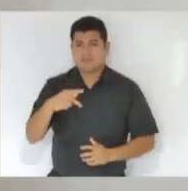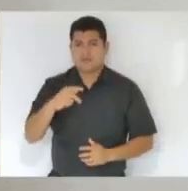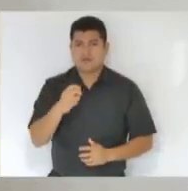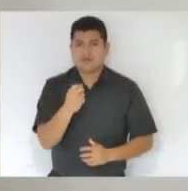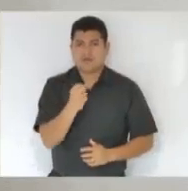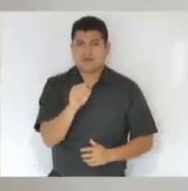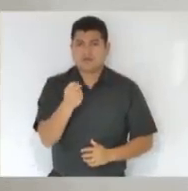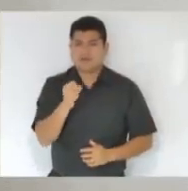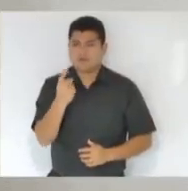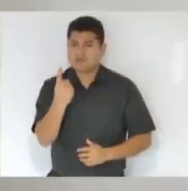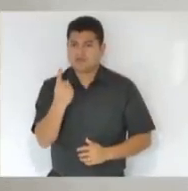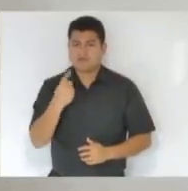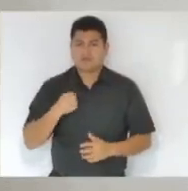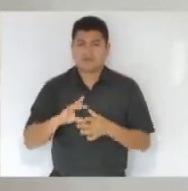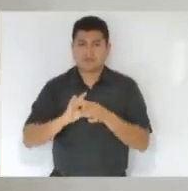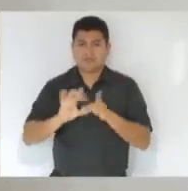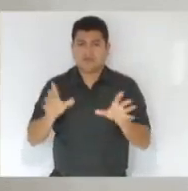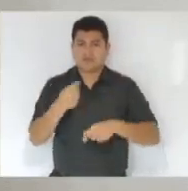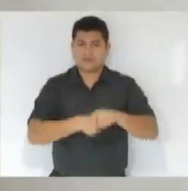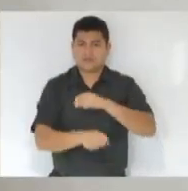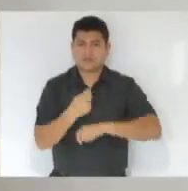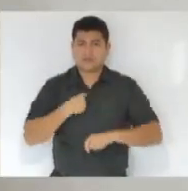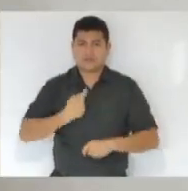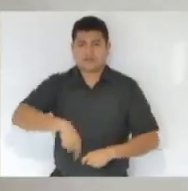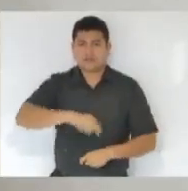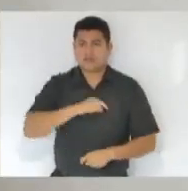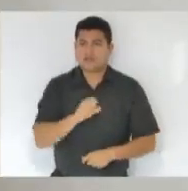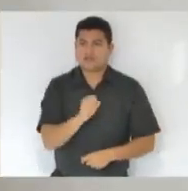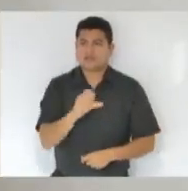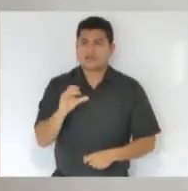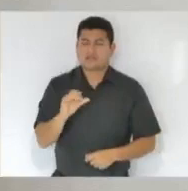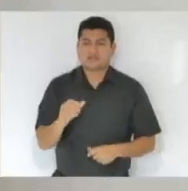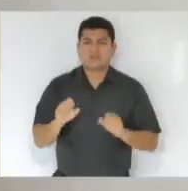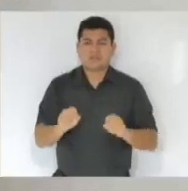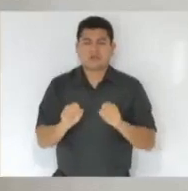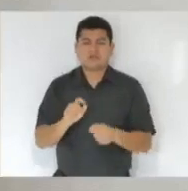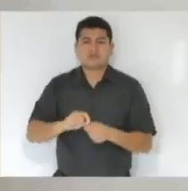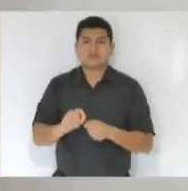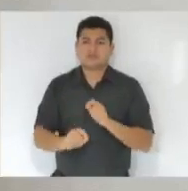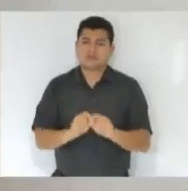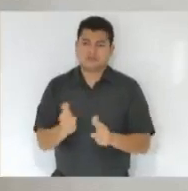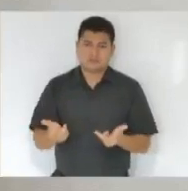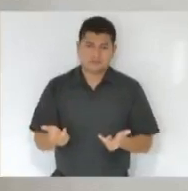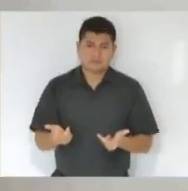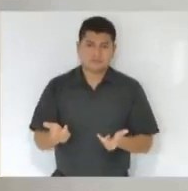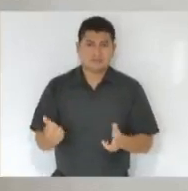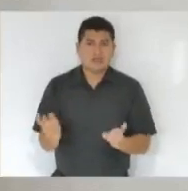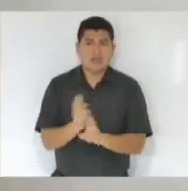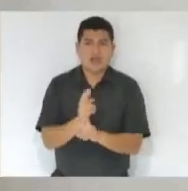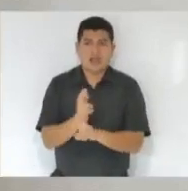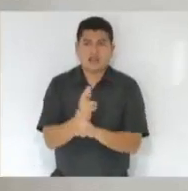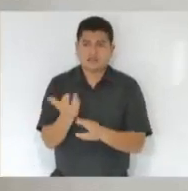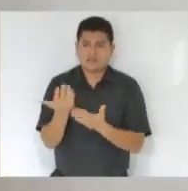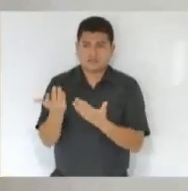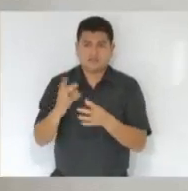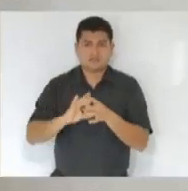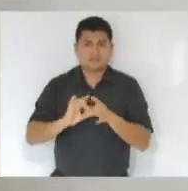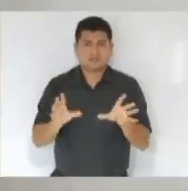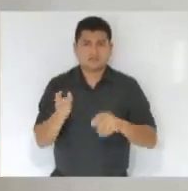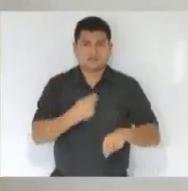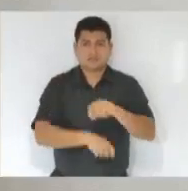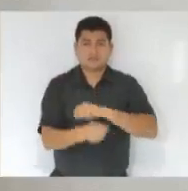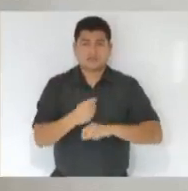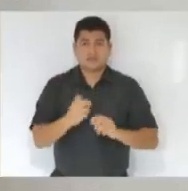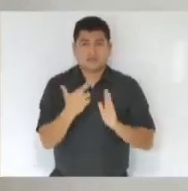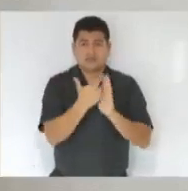Liberdade Econômica, o que nós aqui em Santa Catarina podemos fazer? O que essa casa pode fazer em relação à liberdade econômica e sobre as regras do jogo?